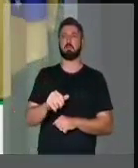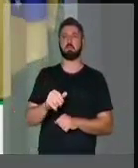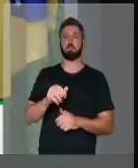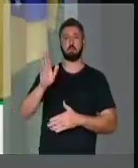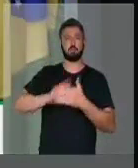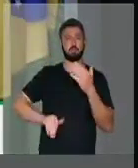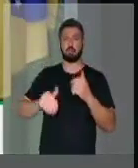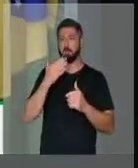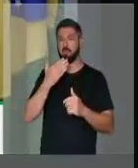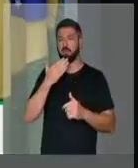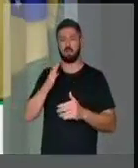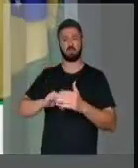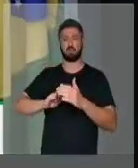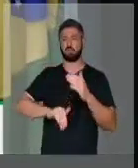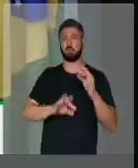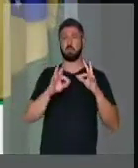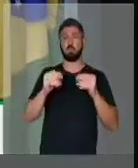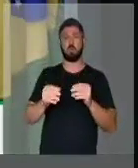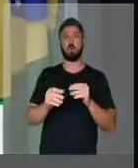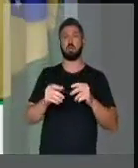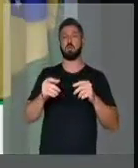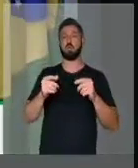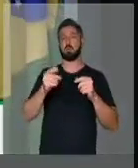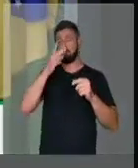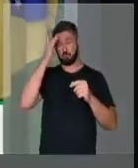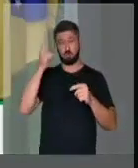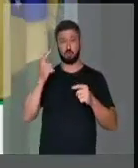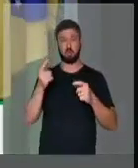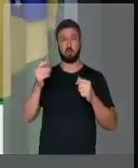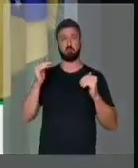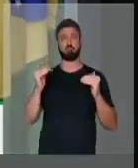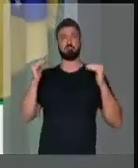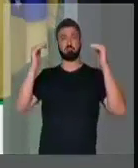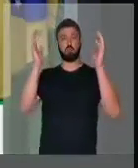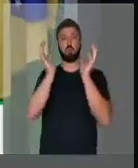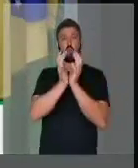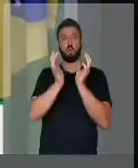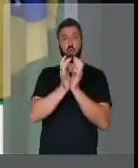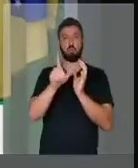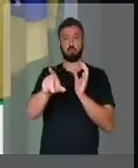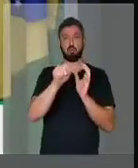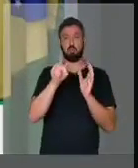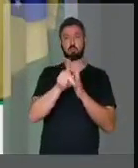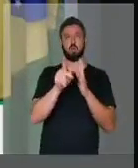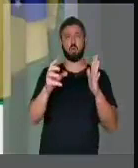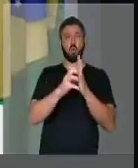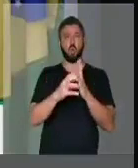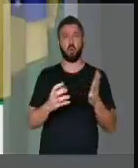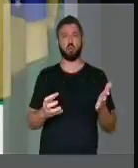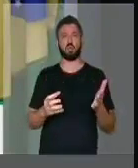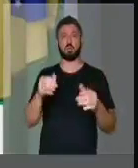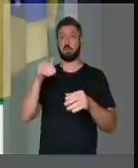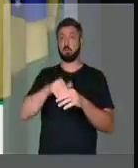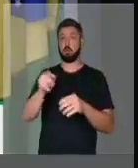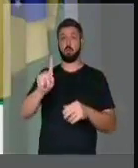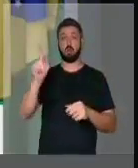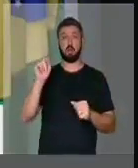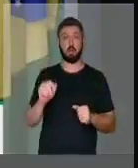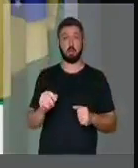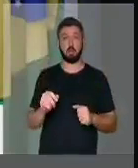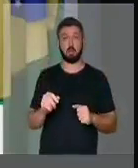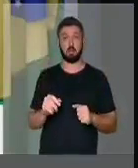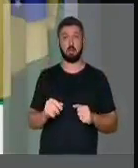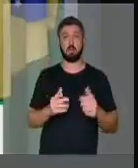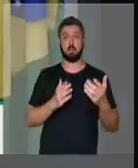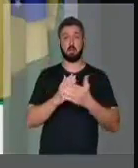mal adquiridos pela alta burocracia pública, uma caixa escolhida por concurso, não eleita, cuja